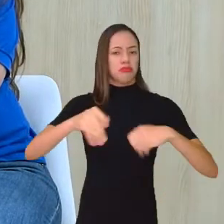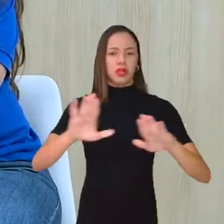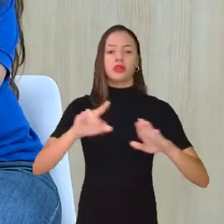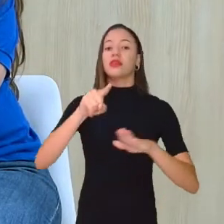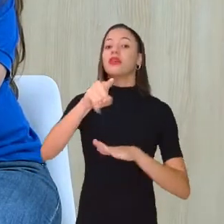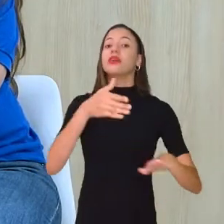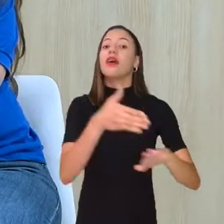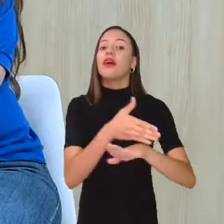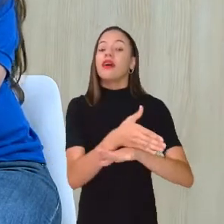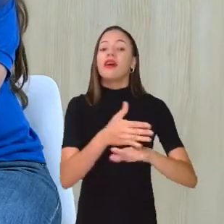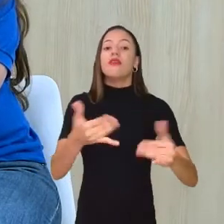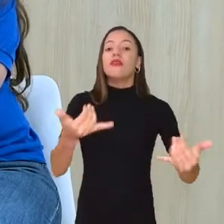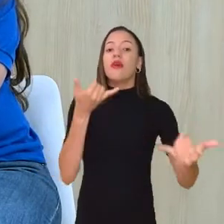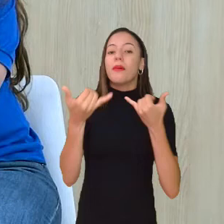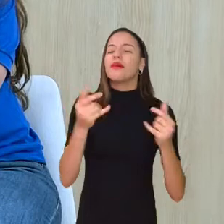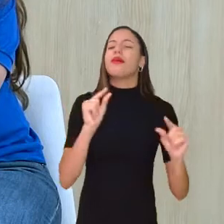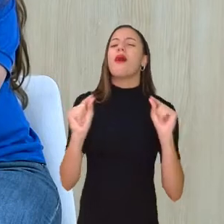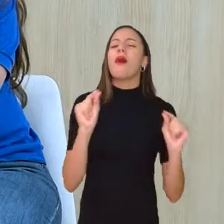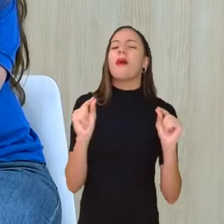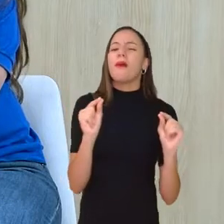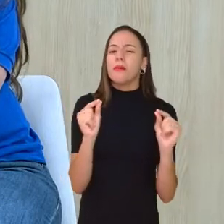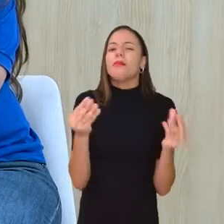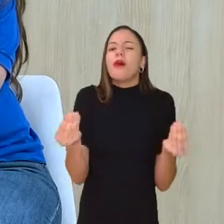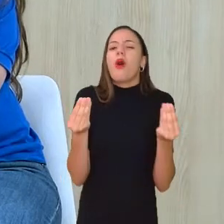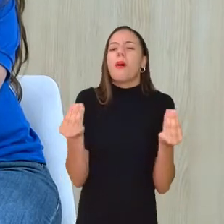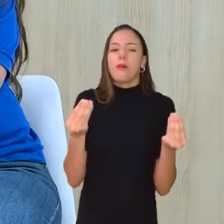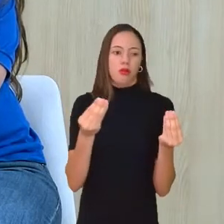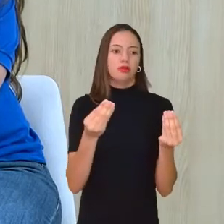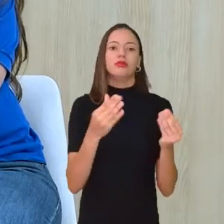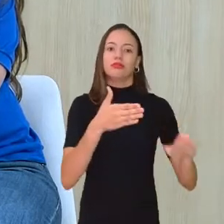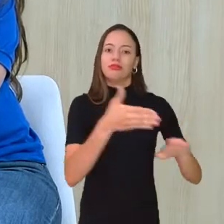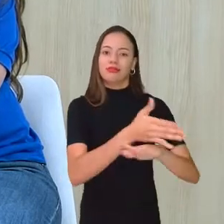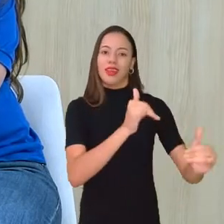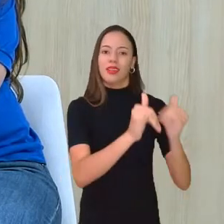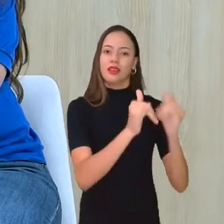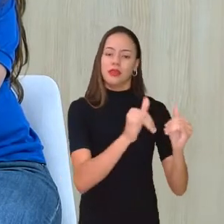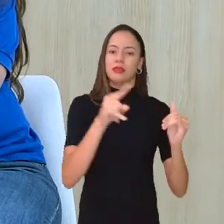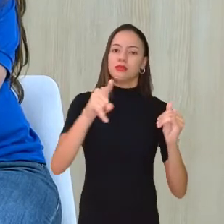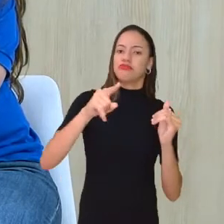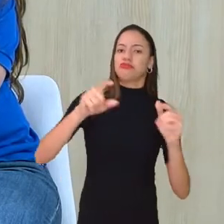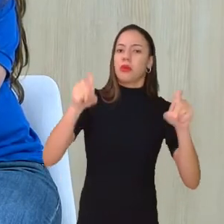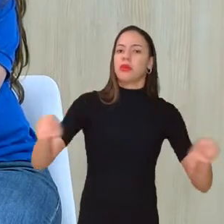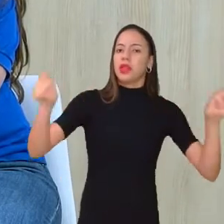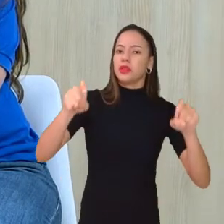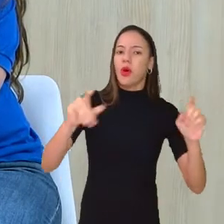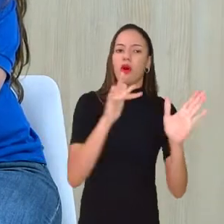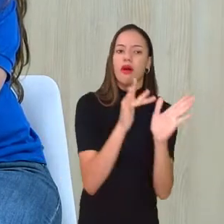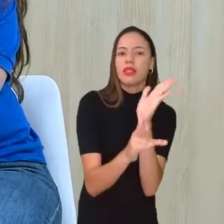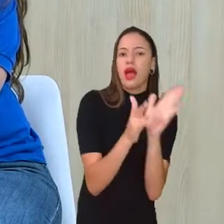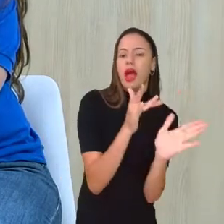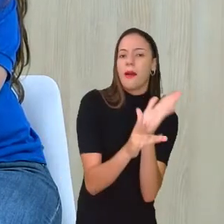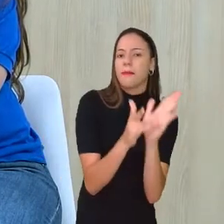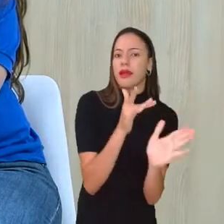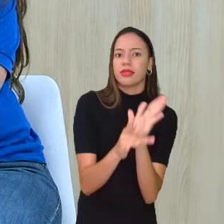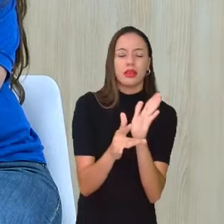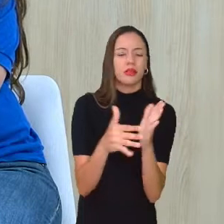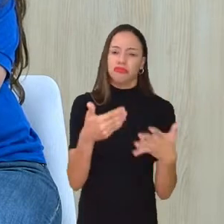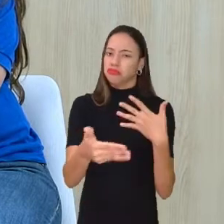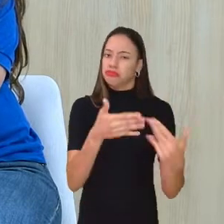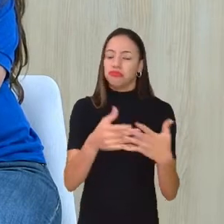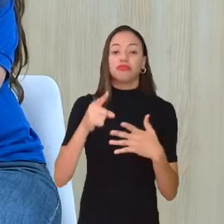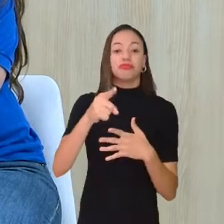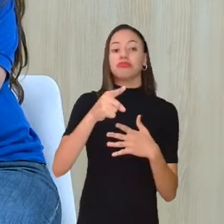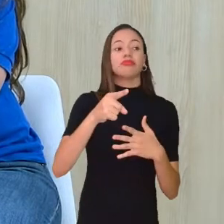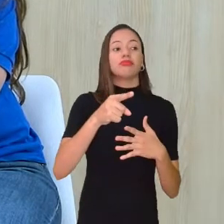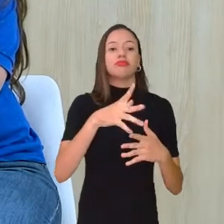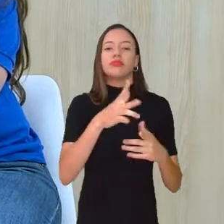informações via internet. Então, foi seu computador, seu celular, seu tablet foi buscar essa informação lá no